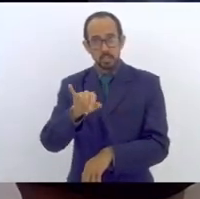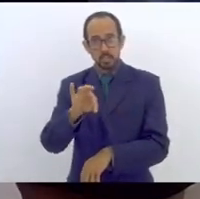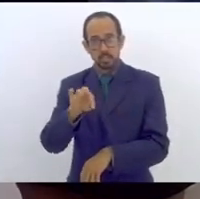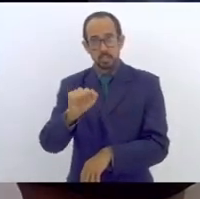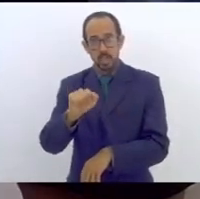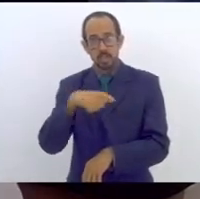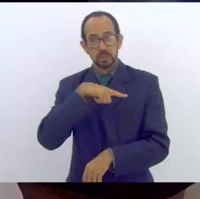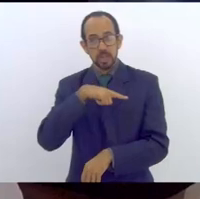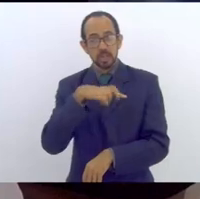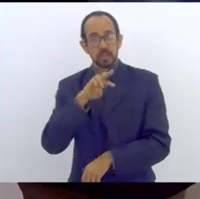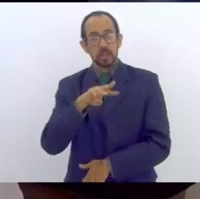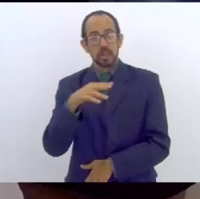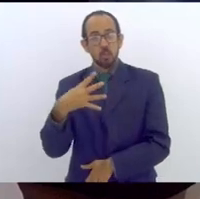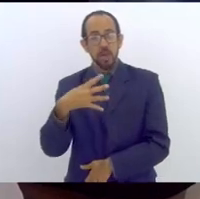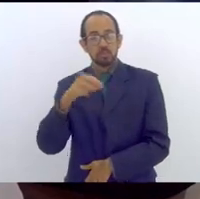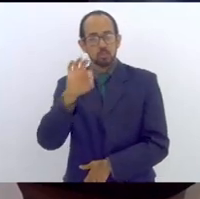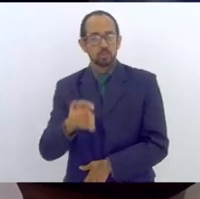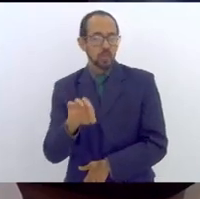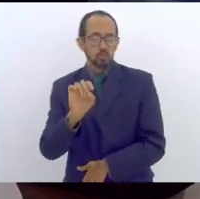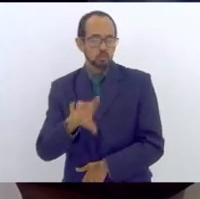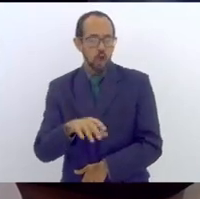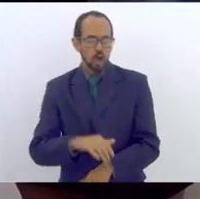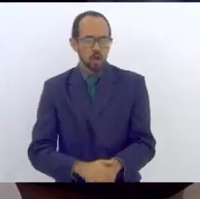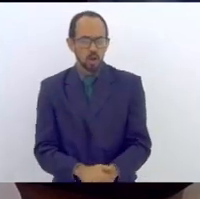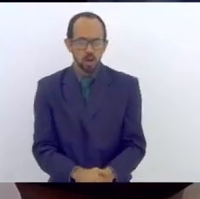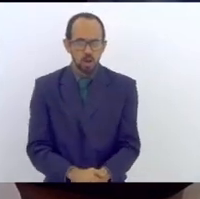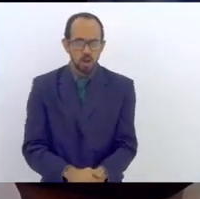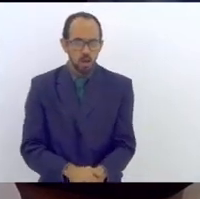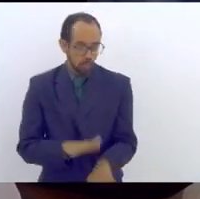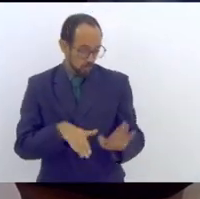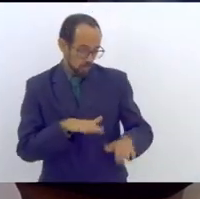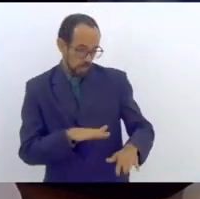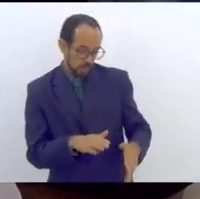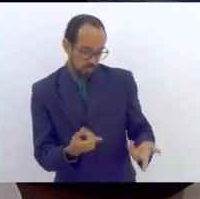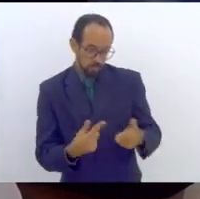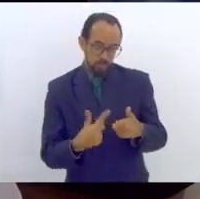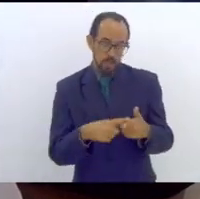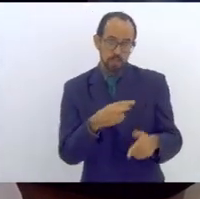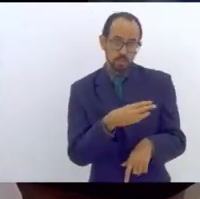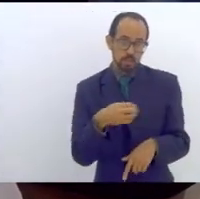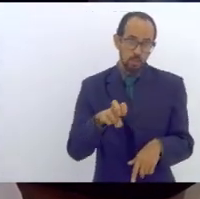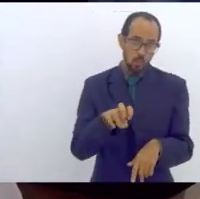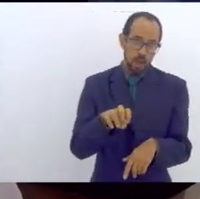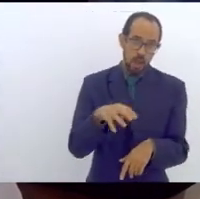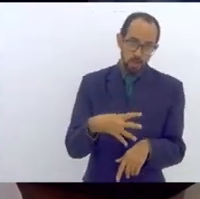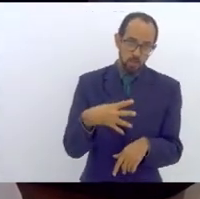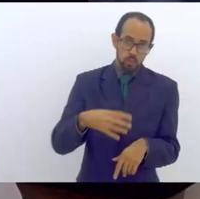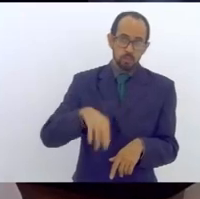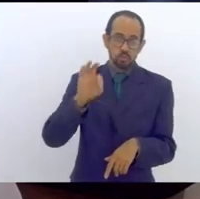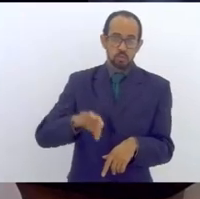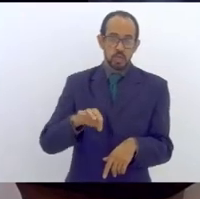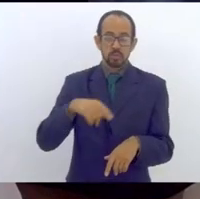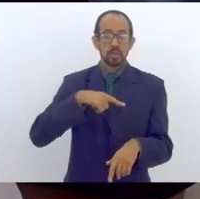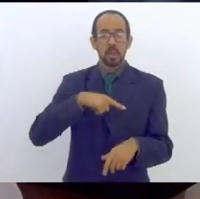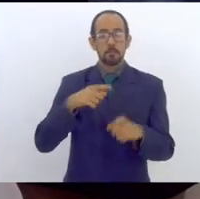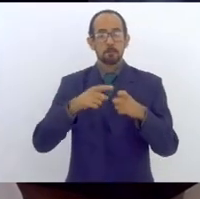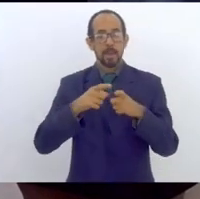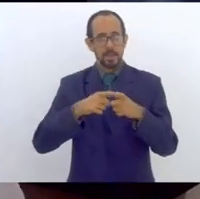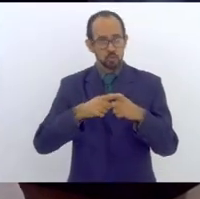de Legista aí a pessoa pensa assim pô 34% disso toma cuidado porque 34% de energia então tenho médico eu tenho toxicologista